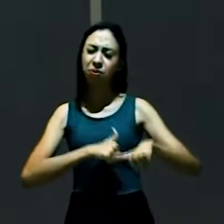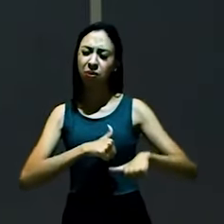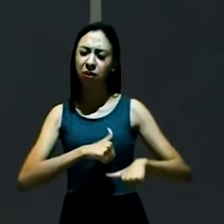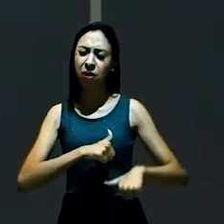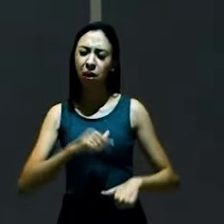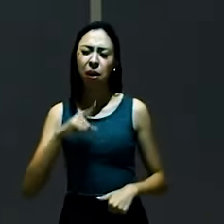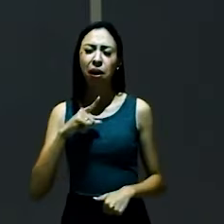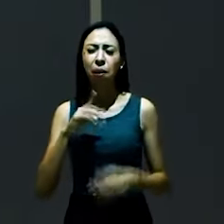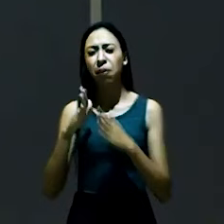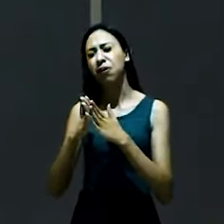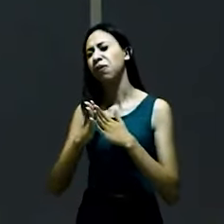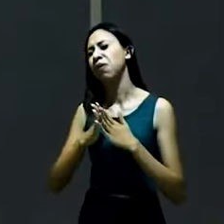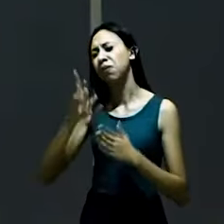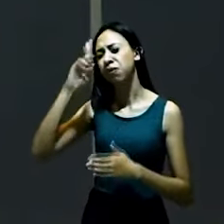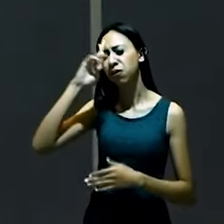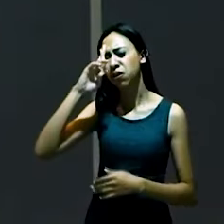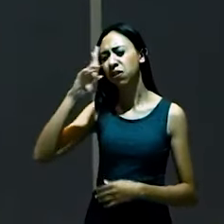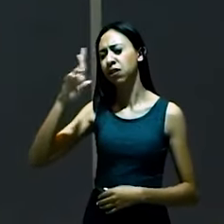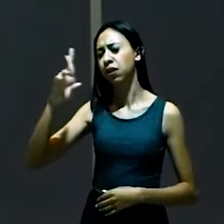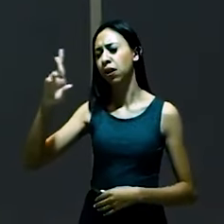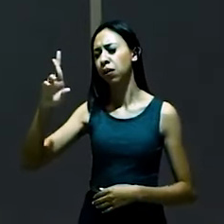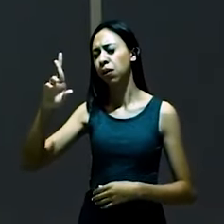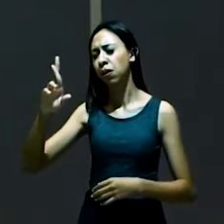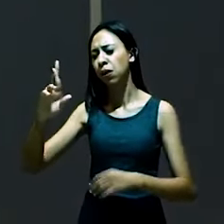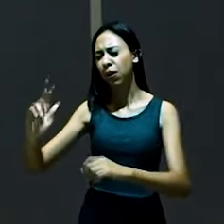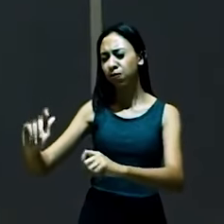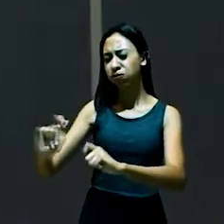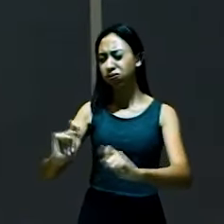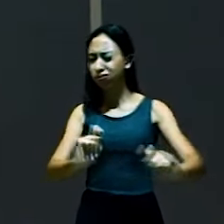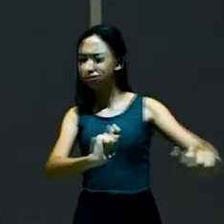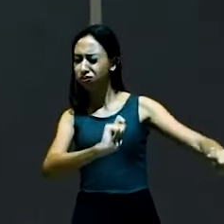mal. Em nome de Jesus, que caia por terra.